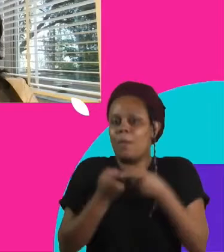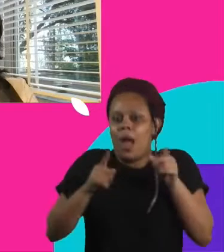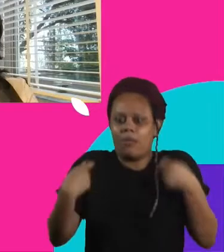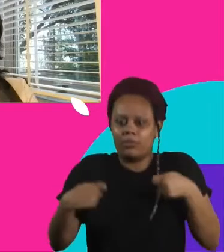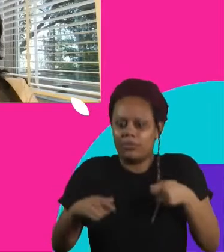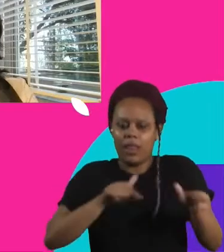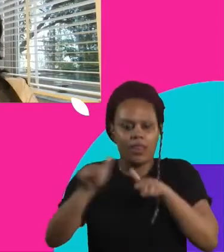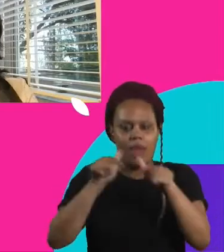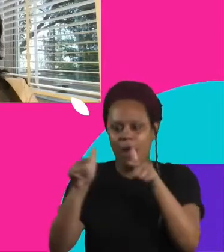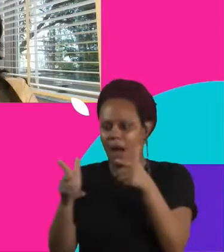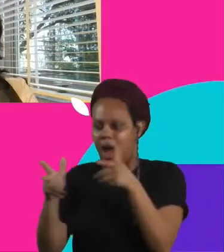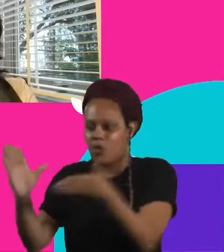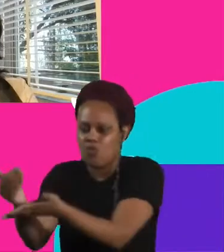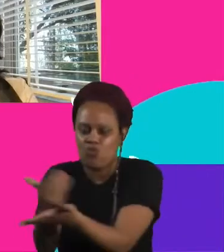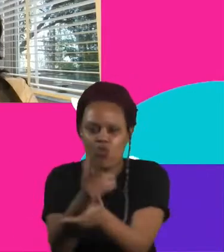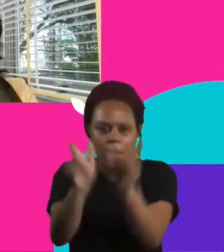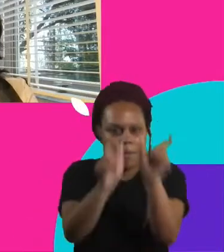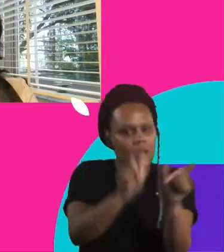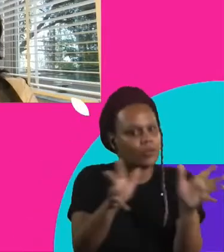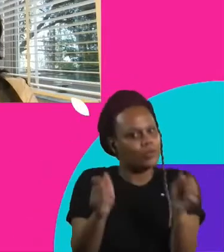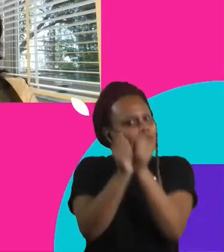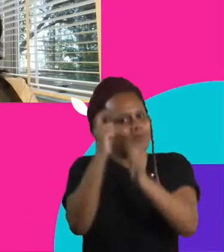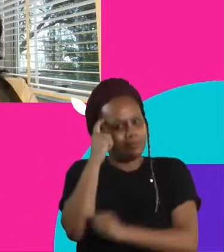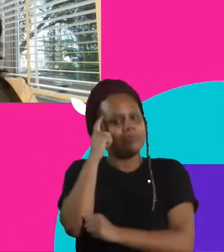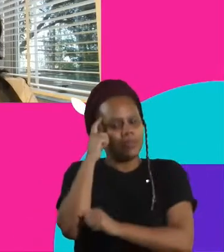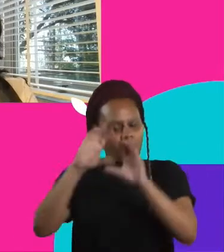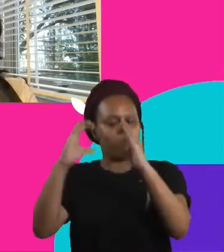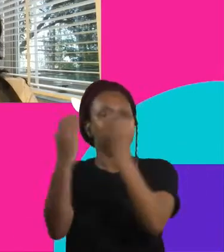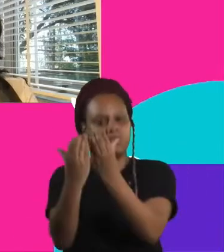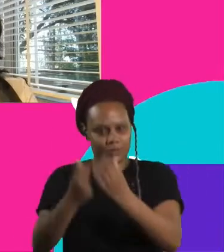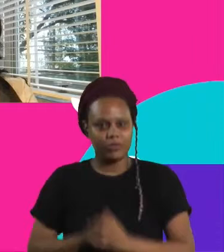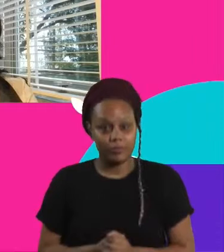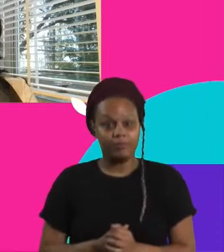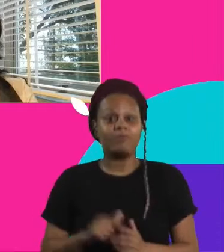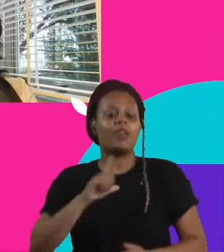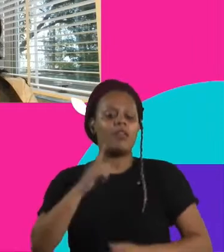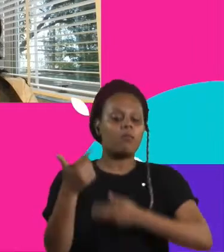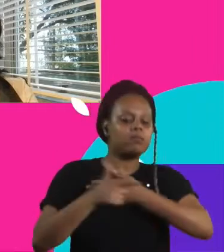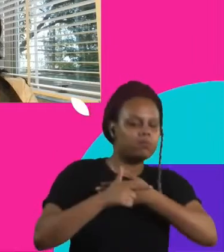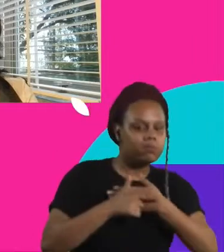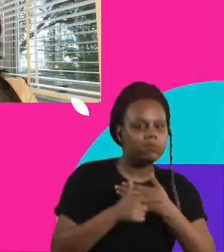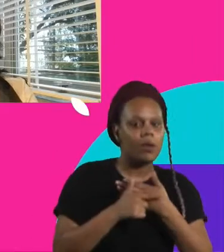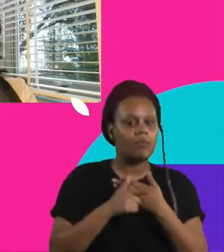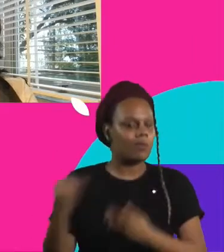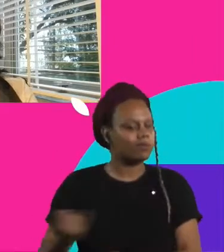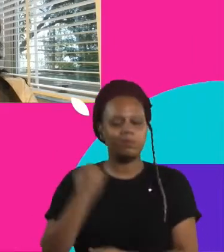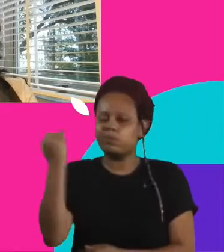né? Muitas cabeças e muitas mentes brilhantes. E aí a gente tem um papel importantíssimo da Telefônica Vivo